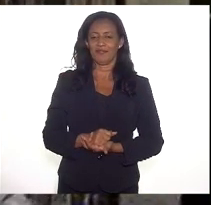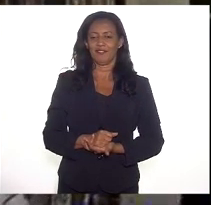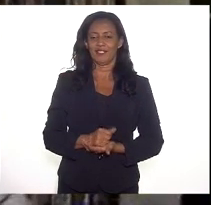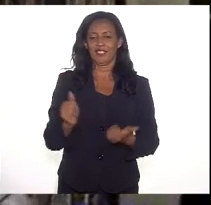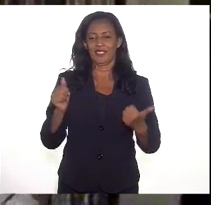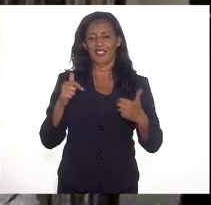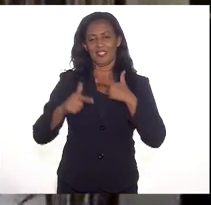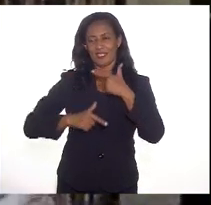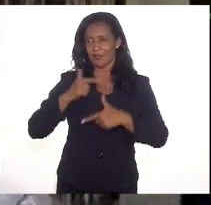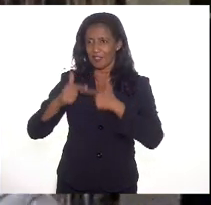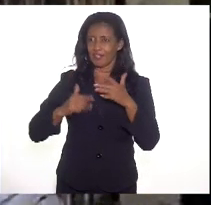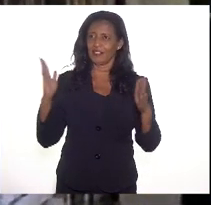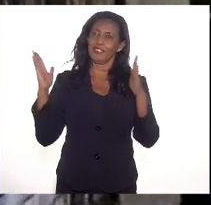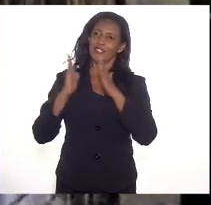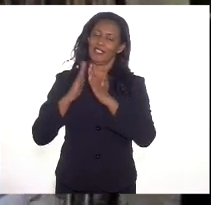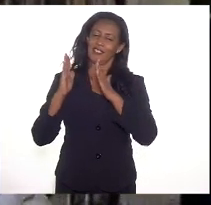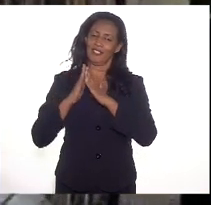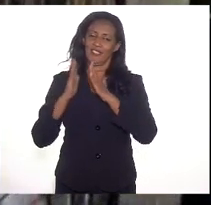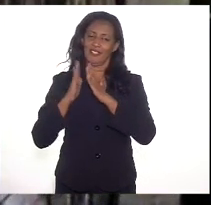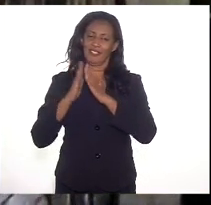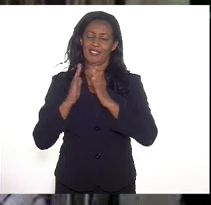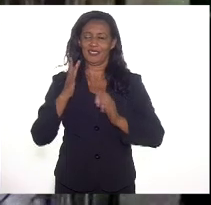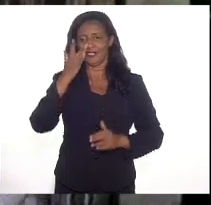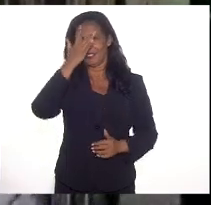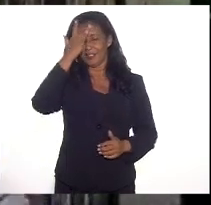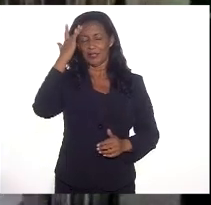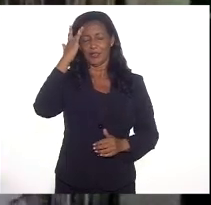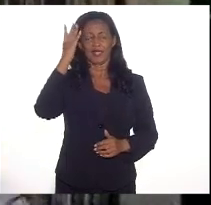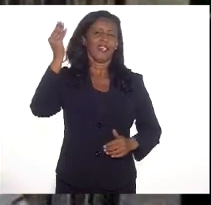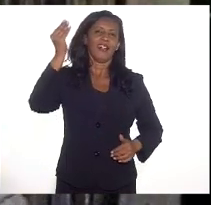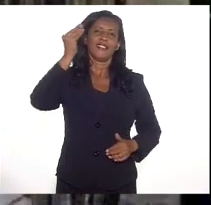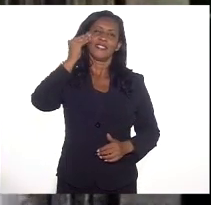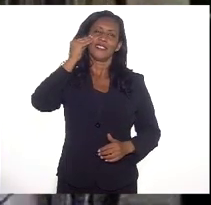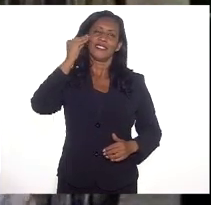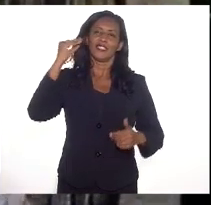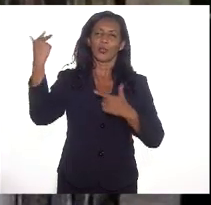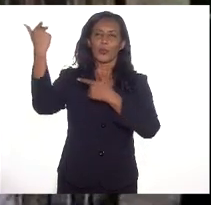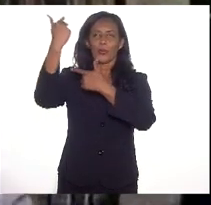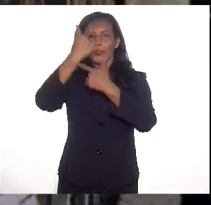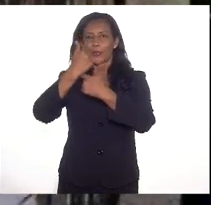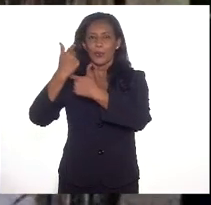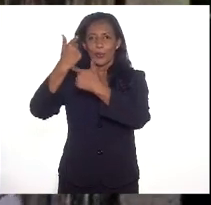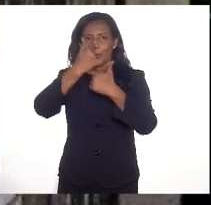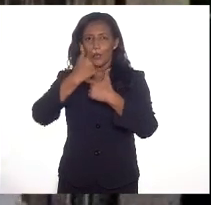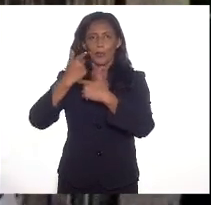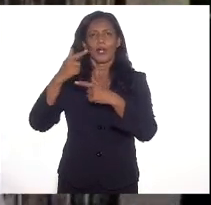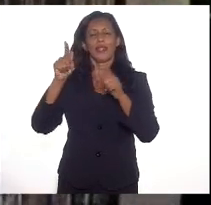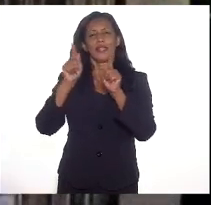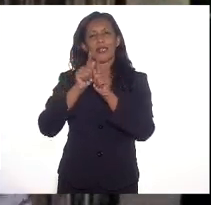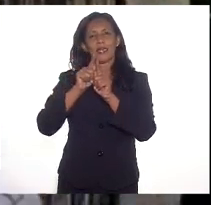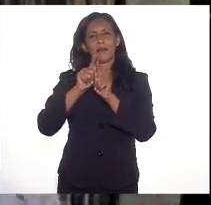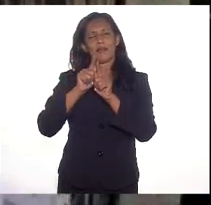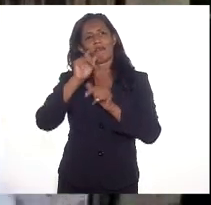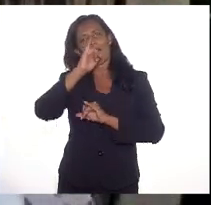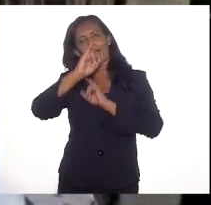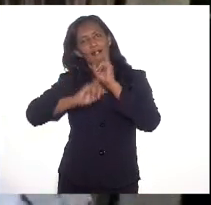casa, funcionários, aqueles que nos assiste pela TV Aleja, aquele que nos acompanha pelas redes